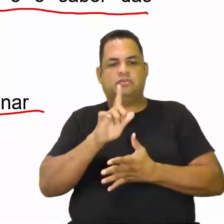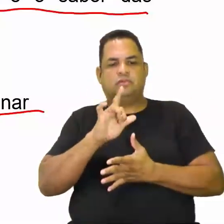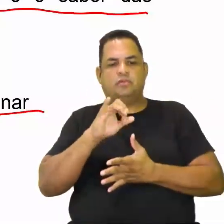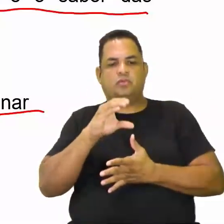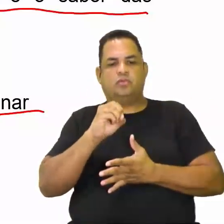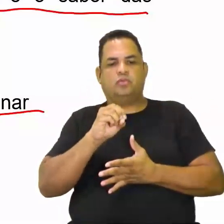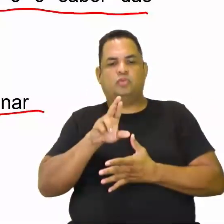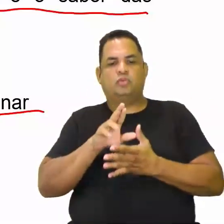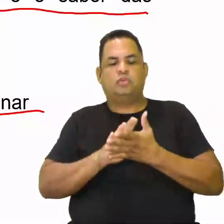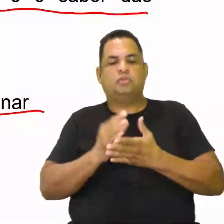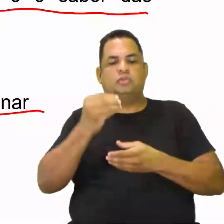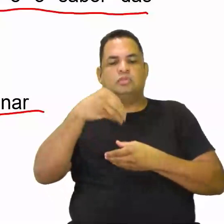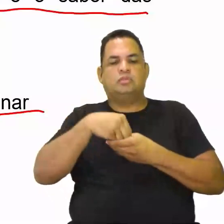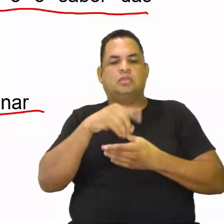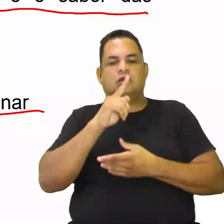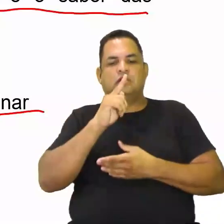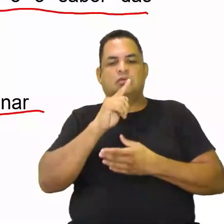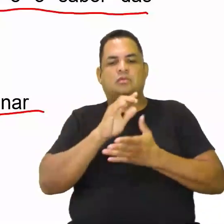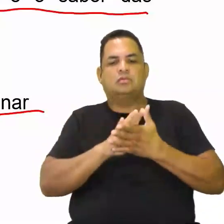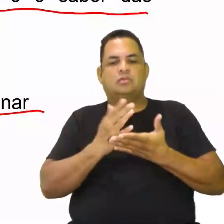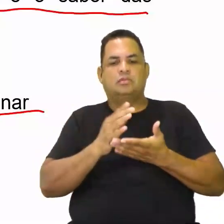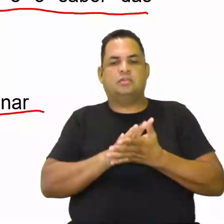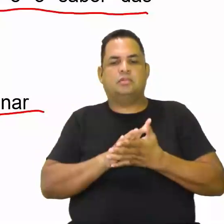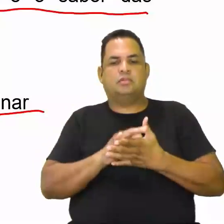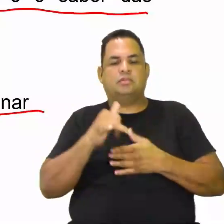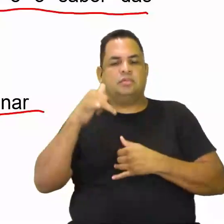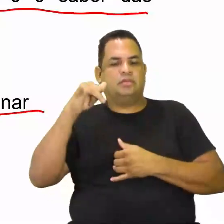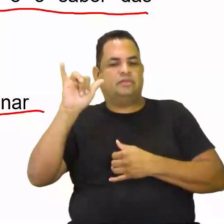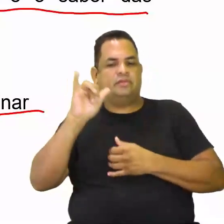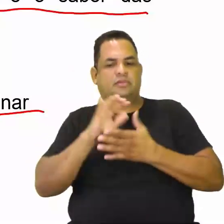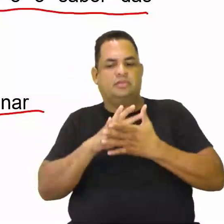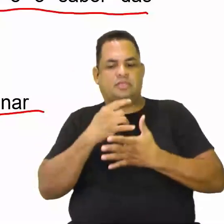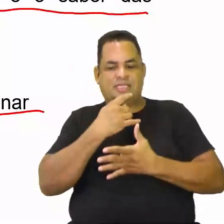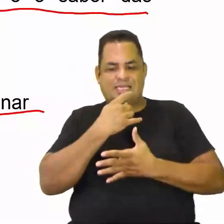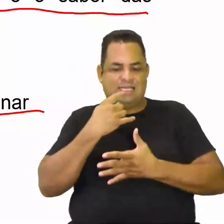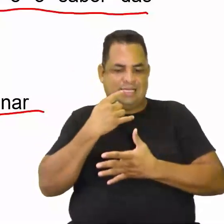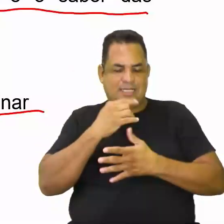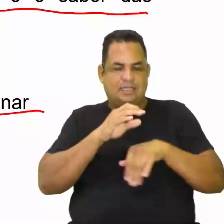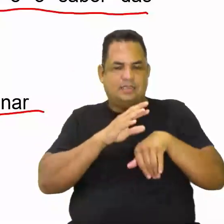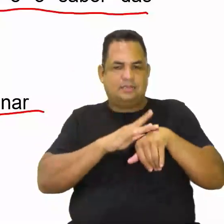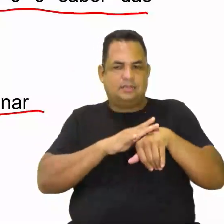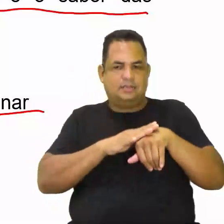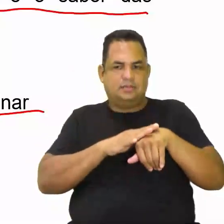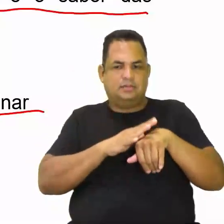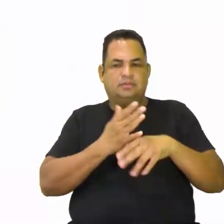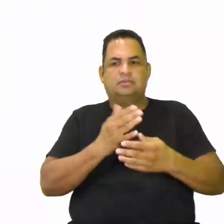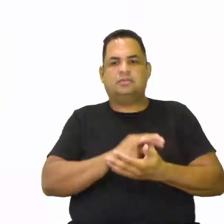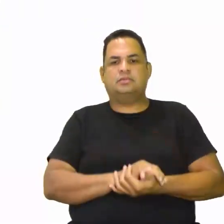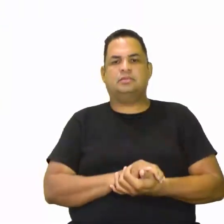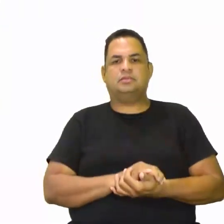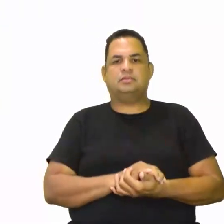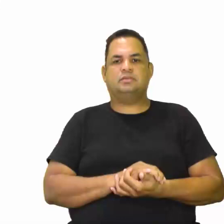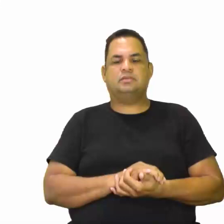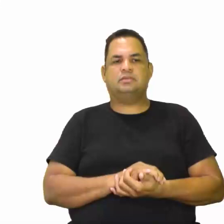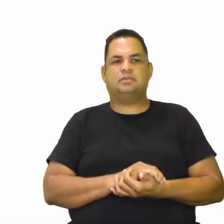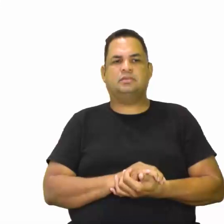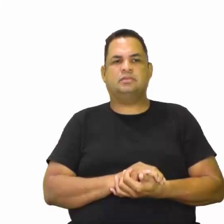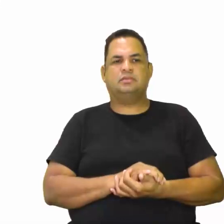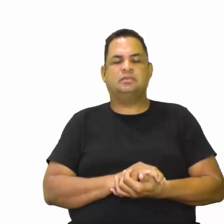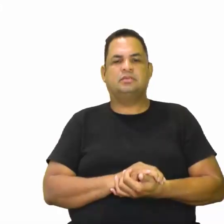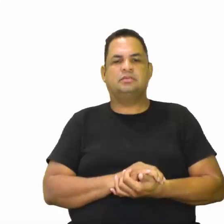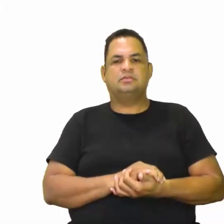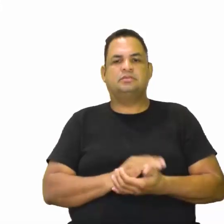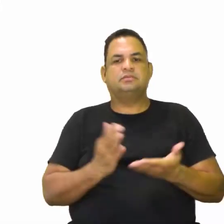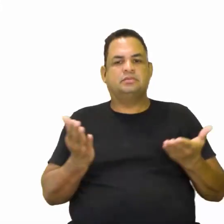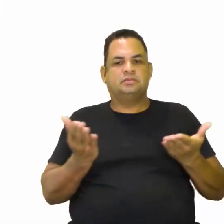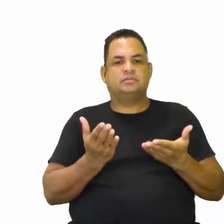na água exatamente para prevenir as cáries. E aí,